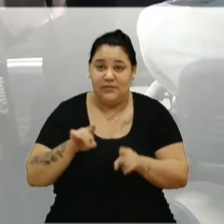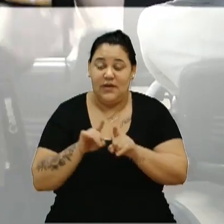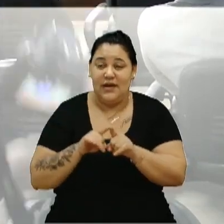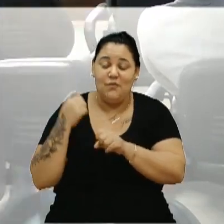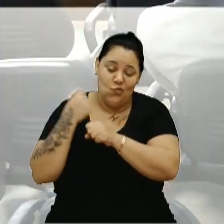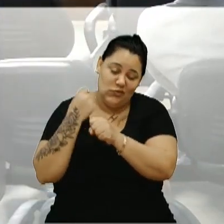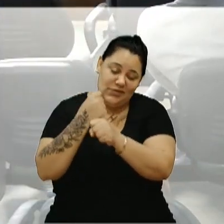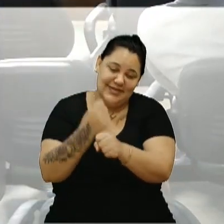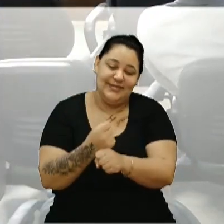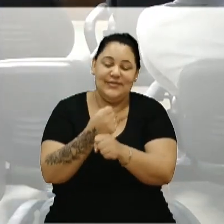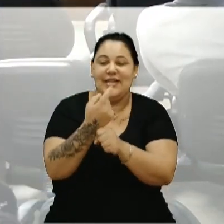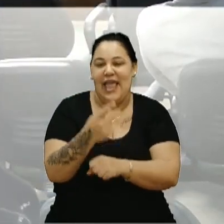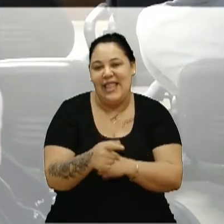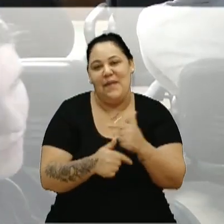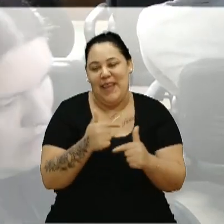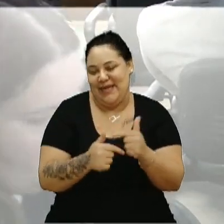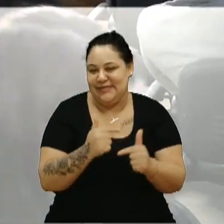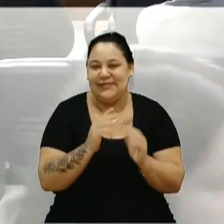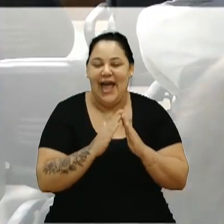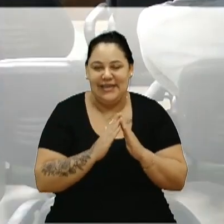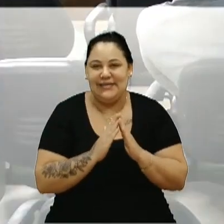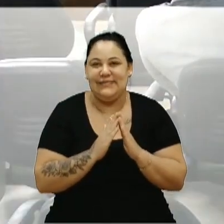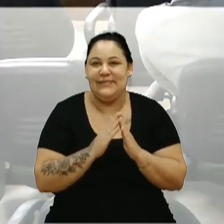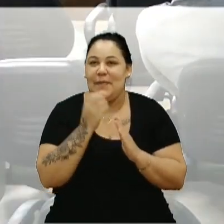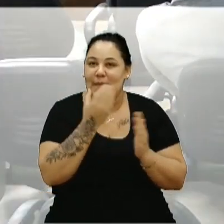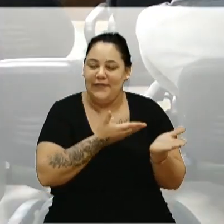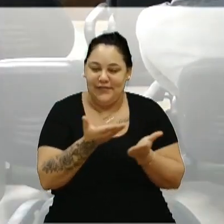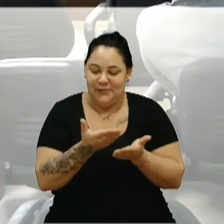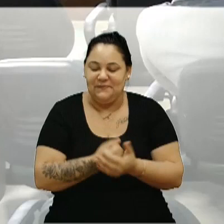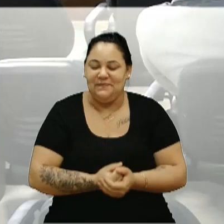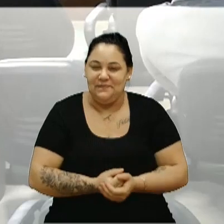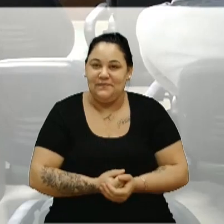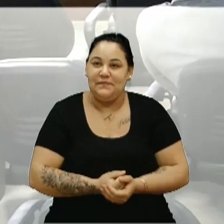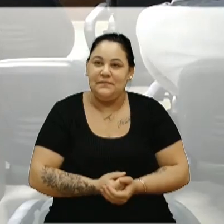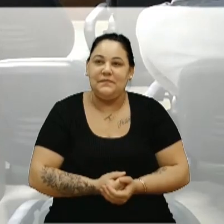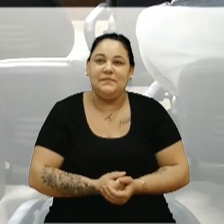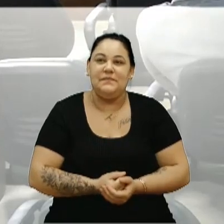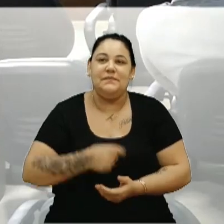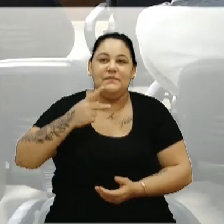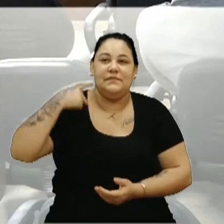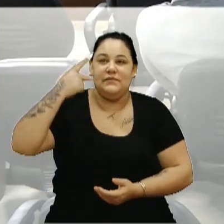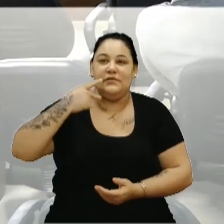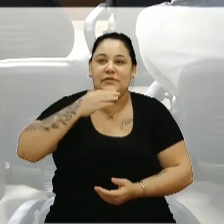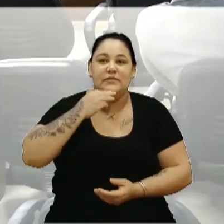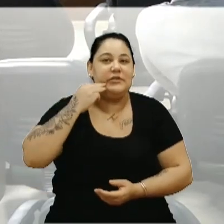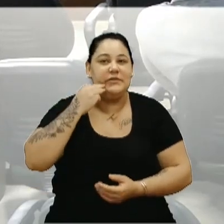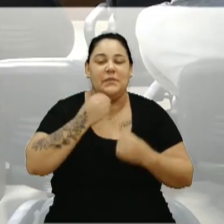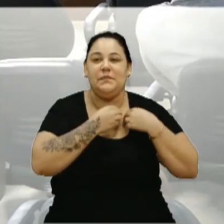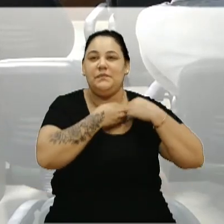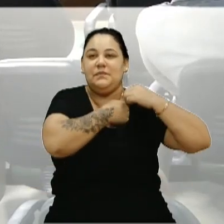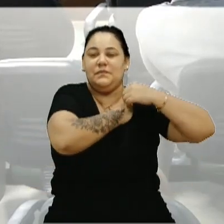aqui nesta Casa Legislativa. Seja muito bem-vindo, prefeito. Vereadora Marisol Santos.